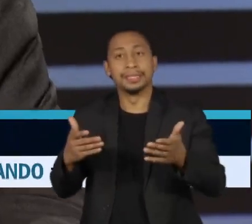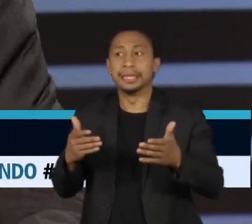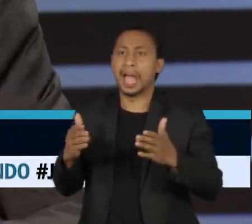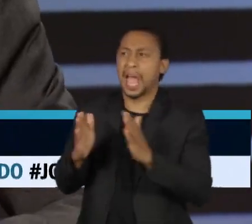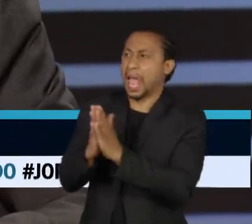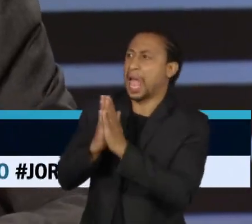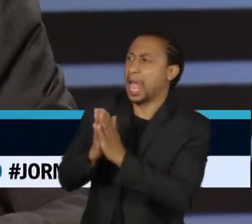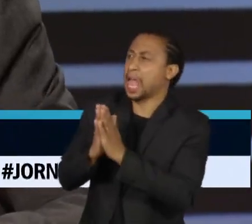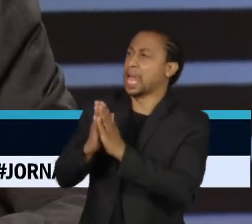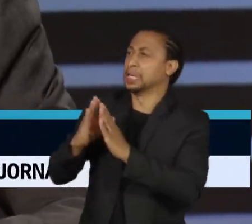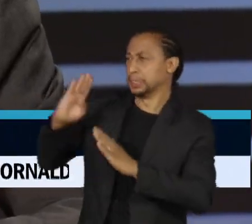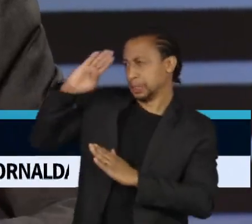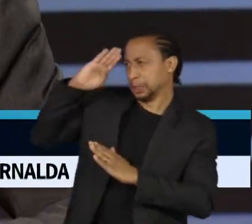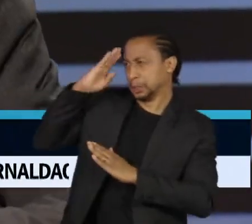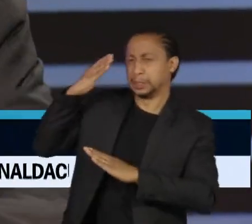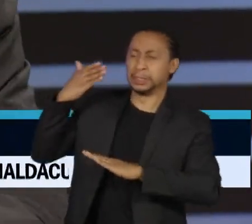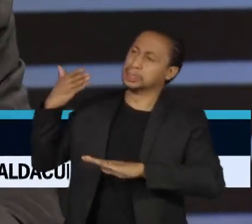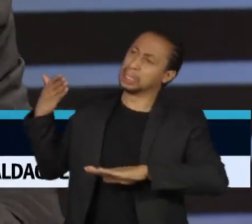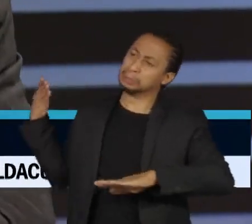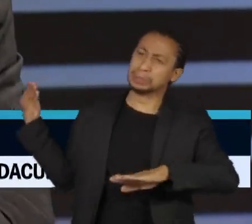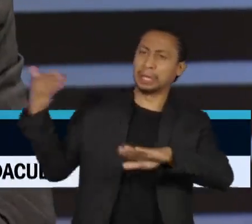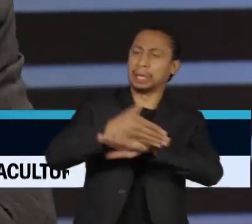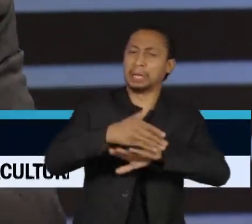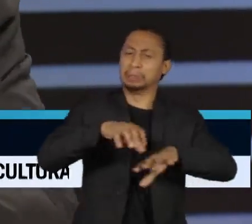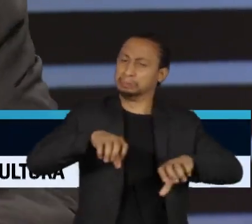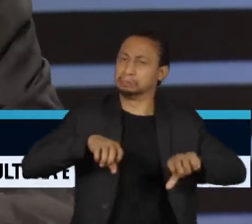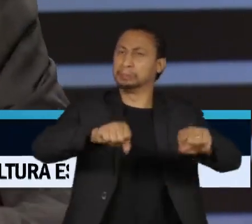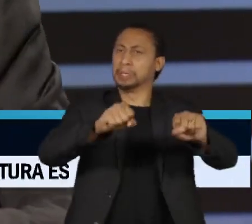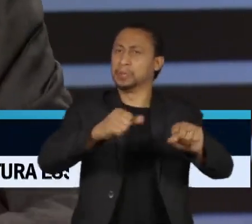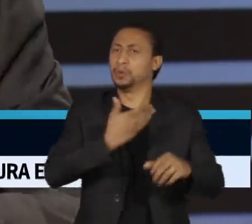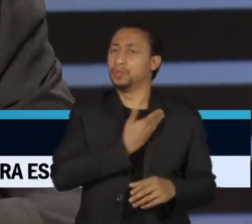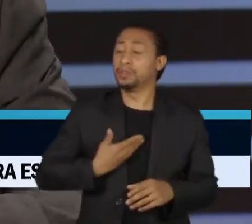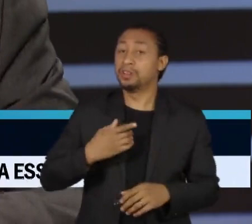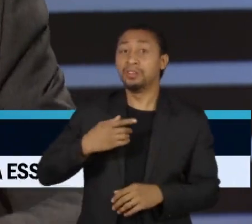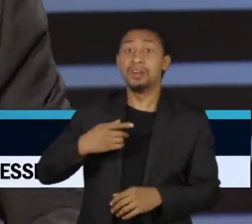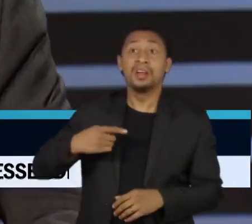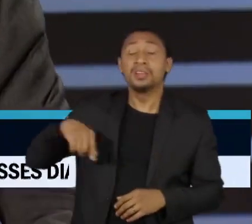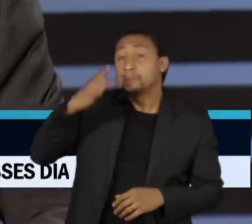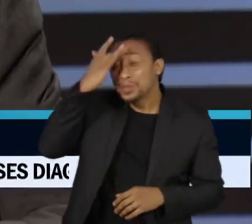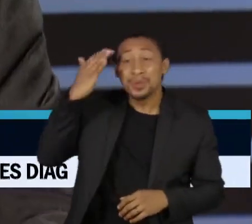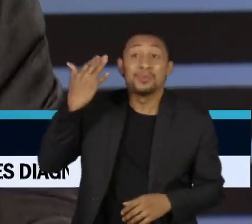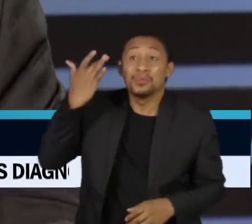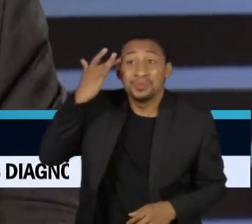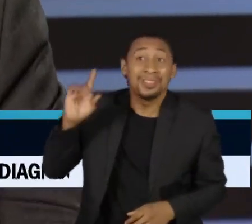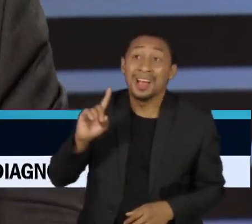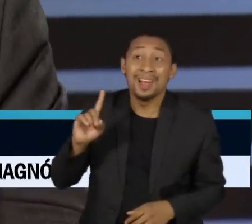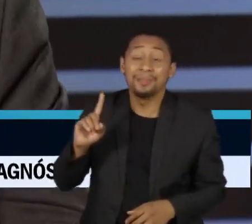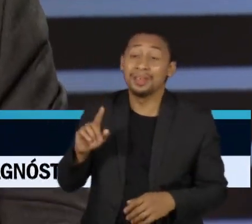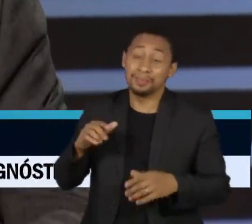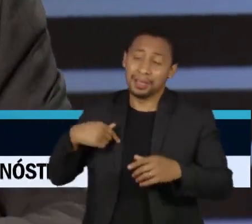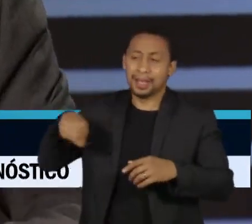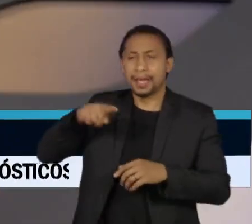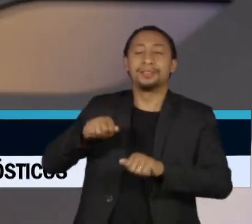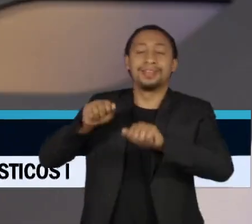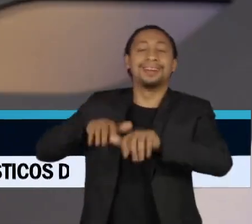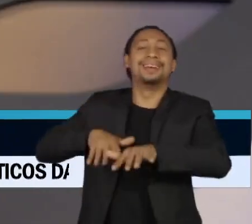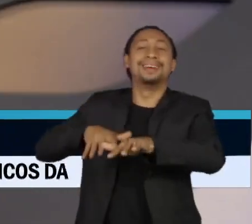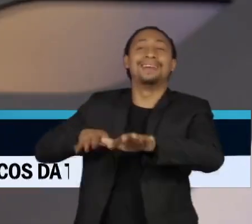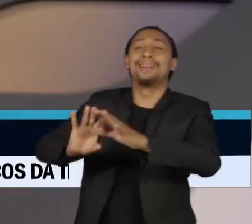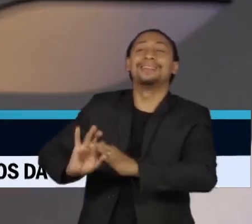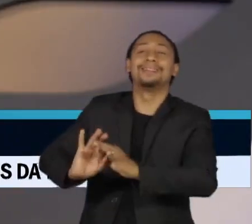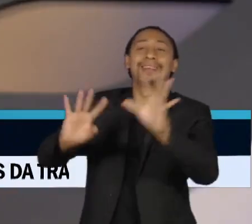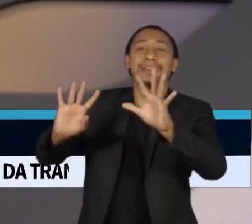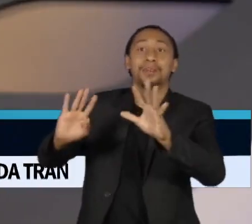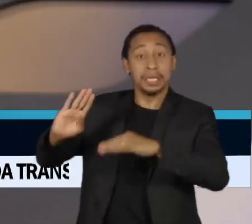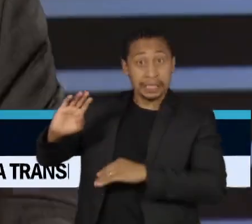militar, elas querem um regime no qual elas não vão poder fazer o que elas estão fazendo agora, que é se manifestar. Só que essas